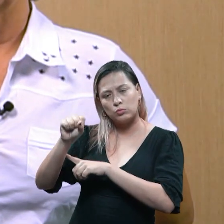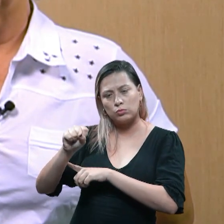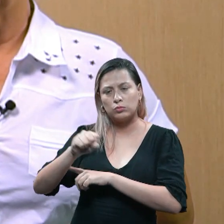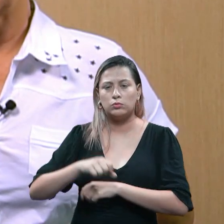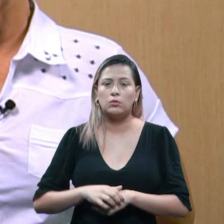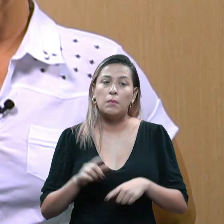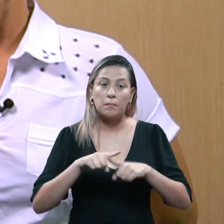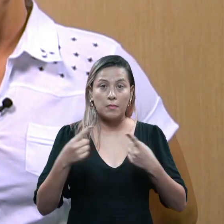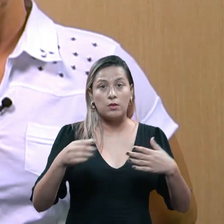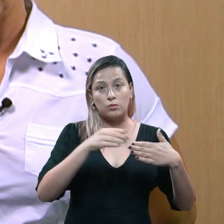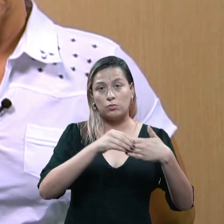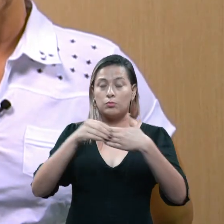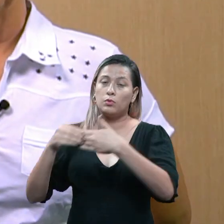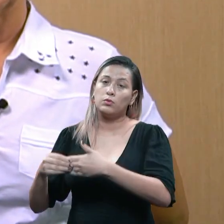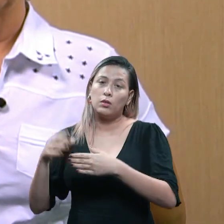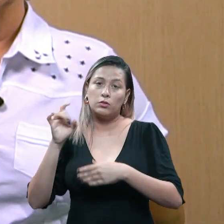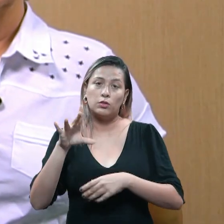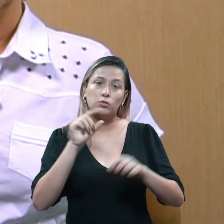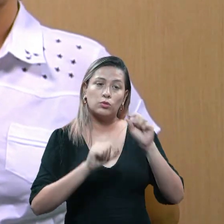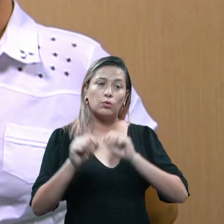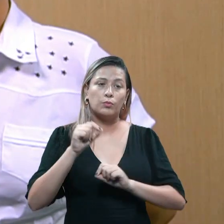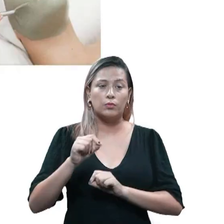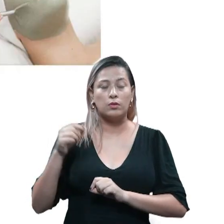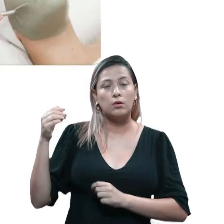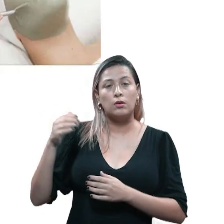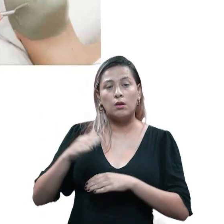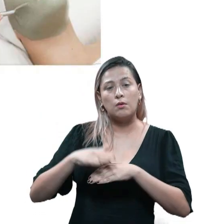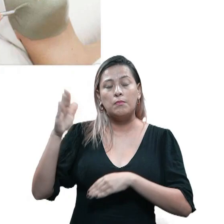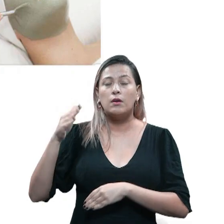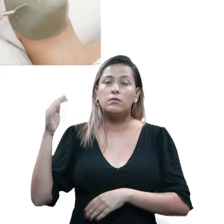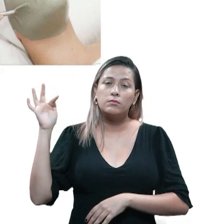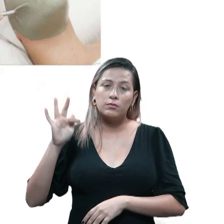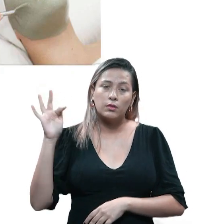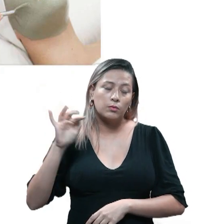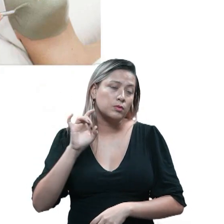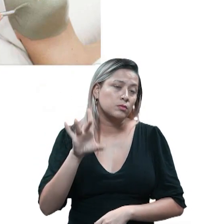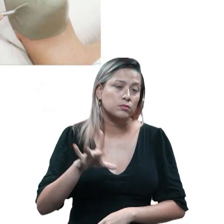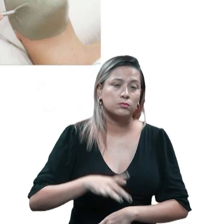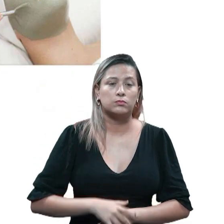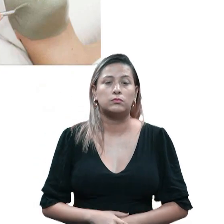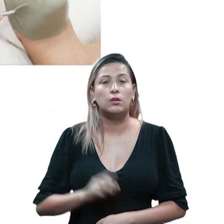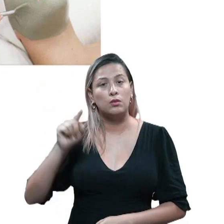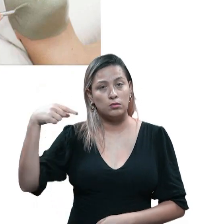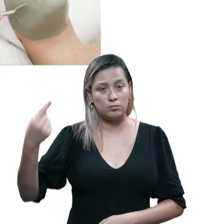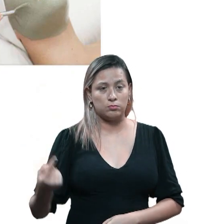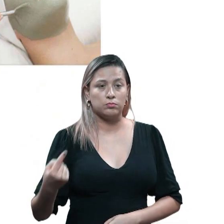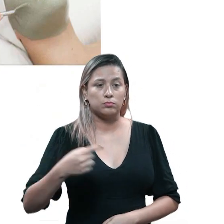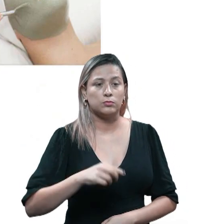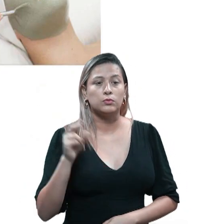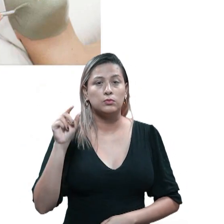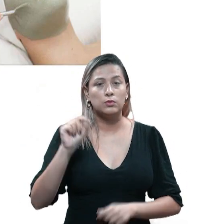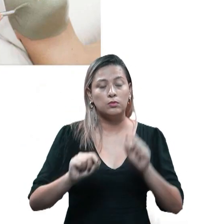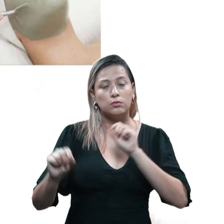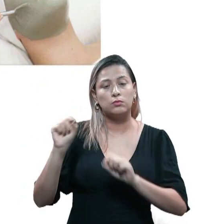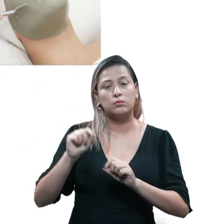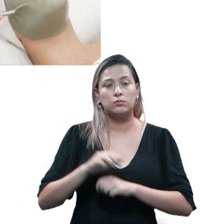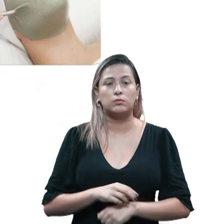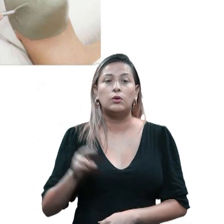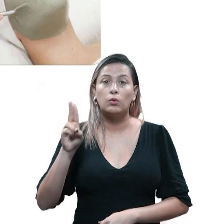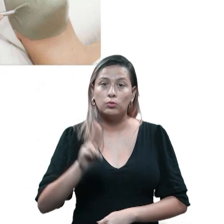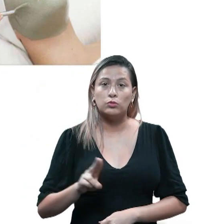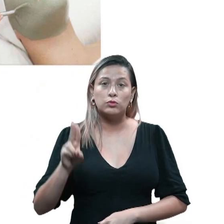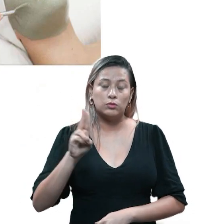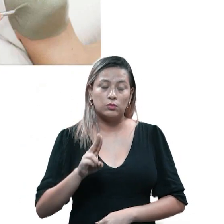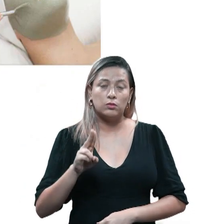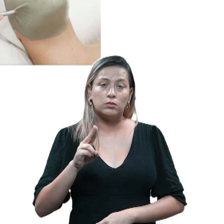portátil não, o portátil vai ser só a alta frequência mesmo. Depois da alta frequência é a hora de aplicar a